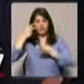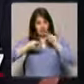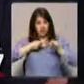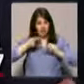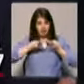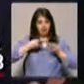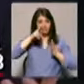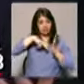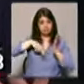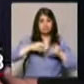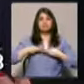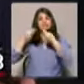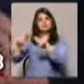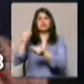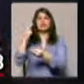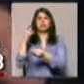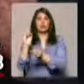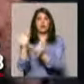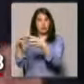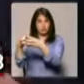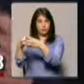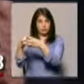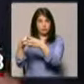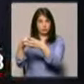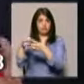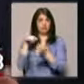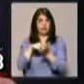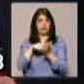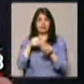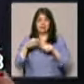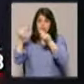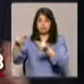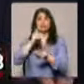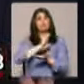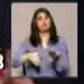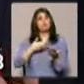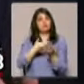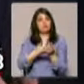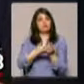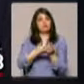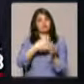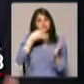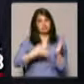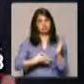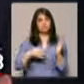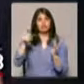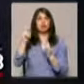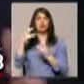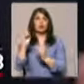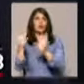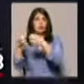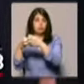grupo se eu apresentarem como sendo uma proposta credível dificilmente eu era o grupo vai dizer não